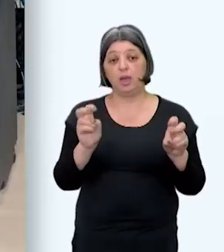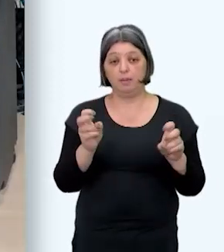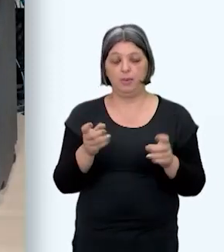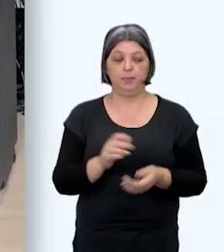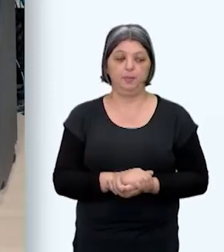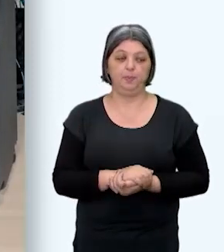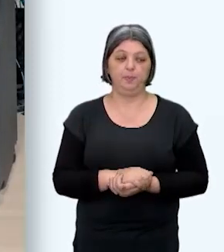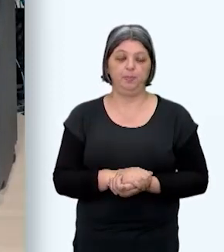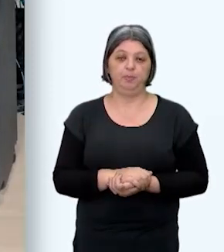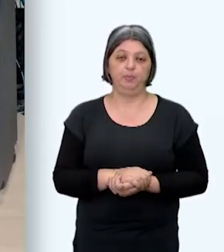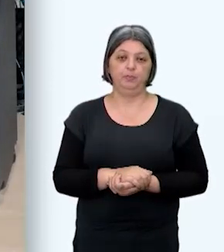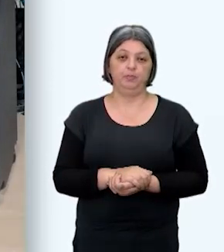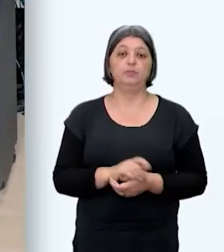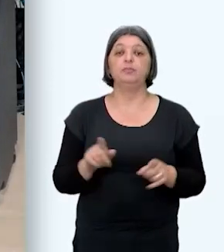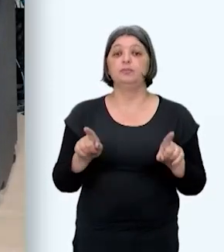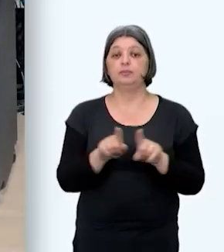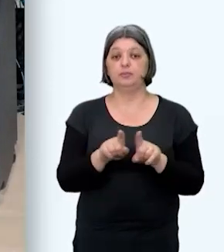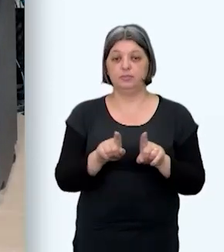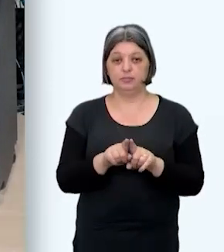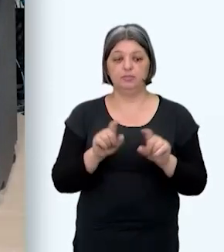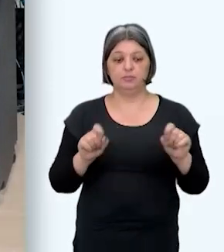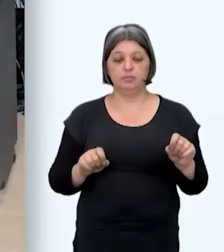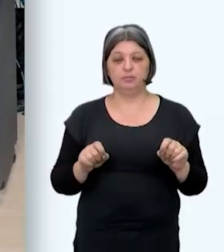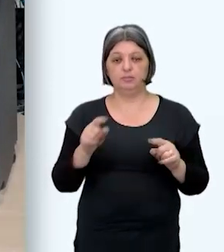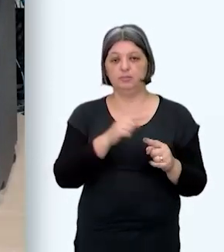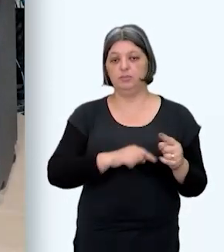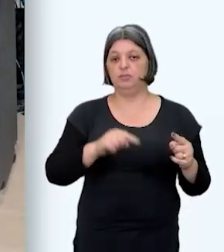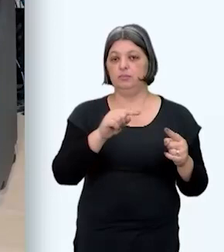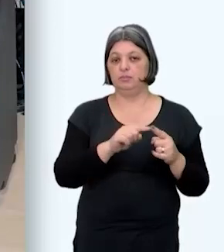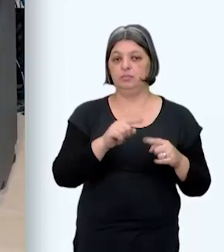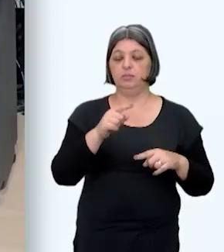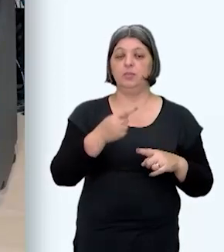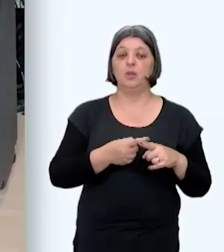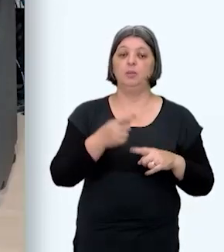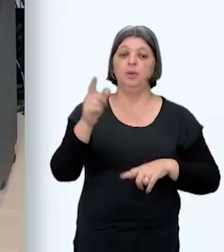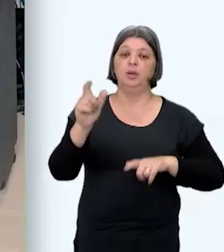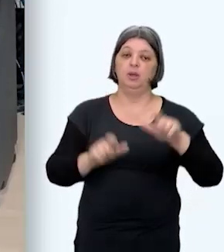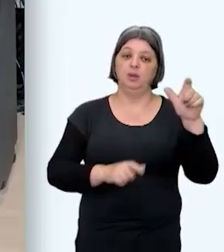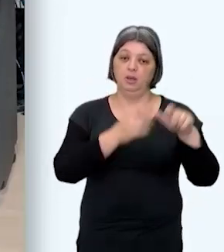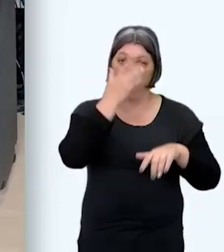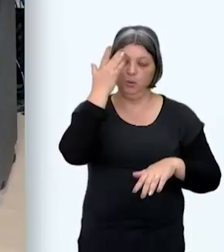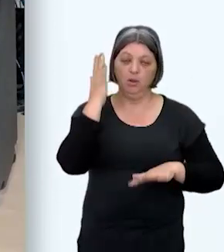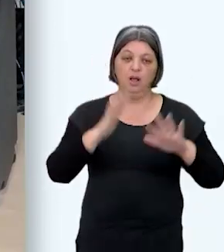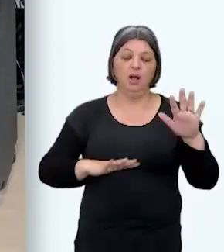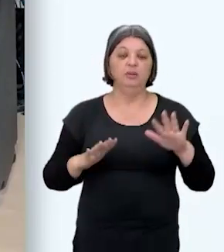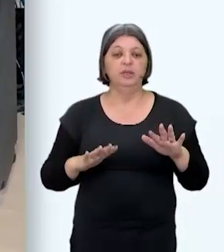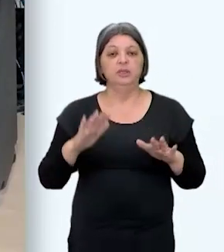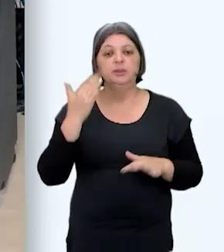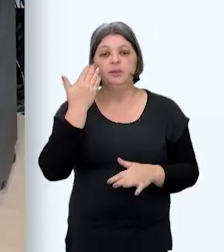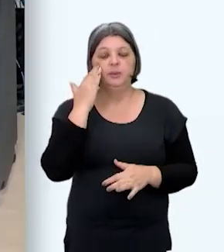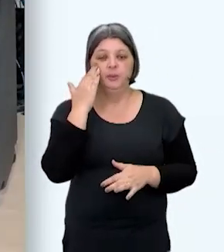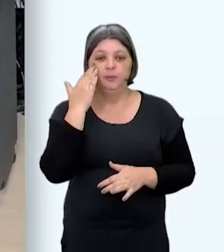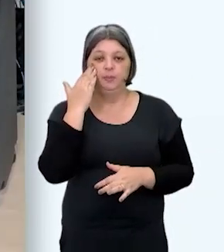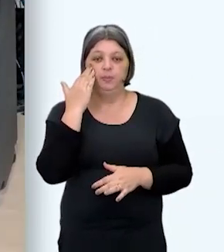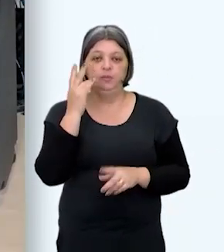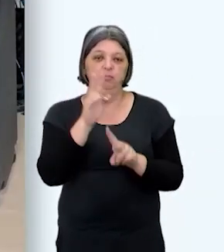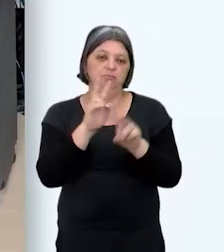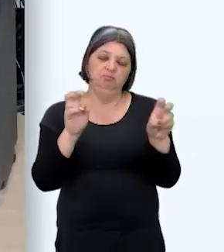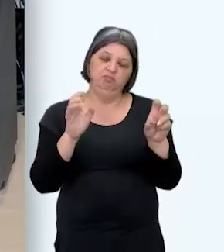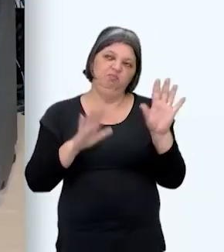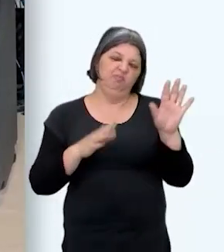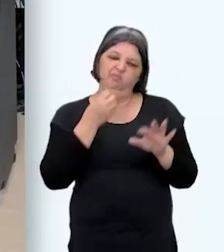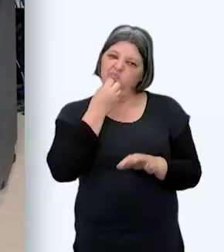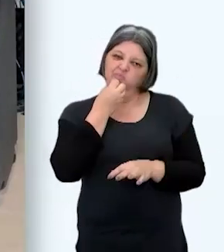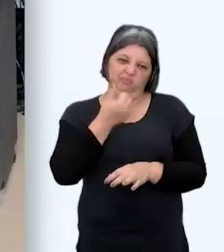né? E ser bem objetivo, né? Porque as pessoas elas podem perder um pouco de desinteresse se o assunto for muito